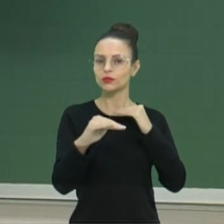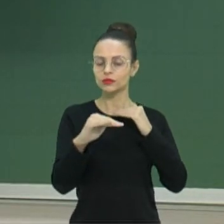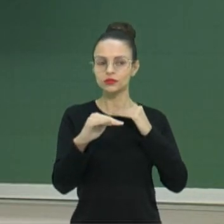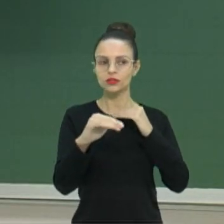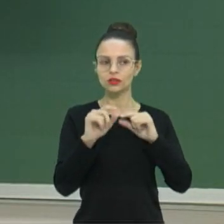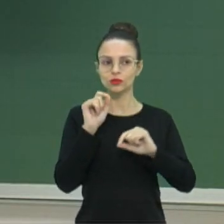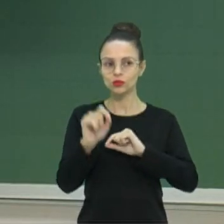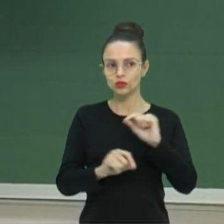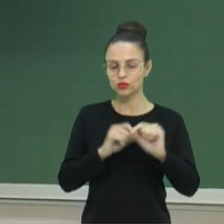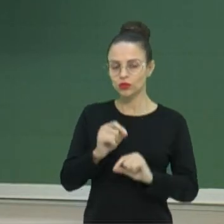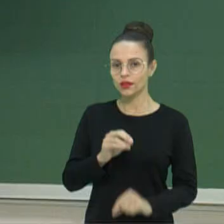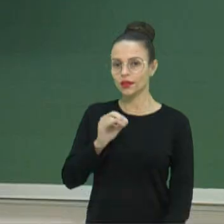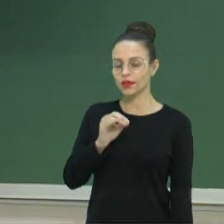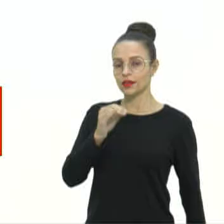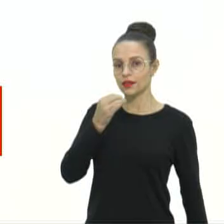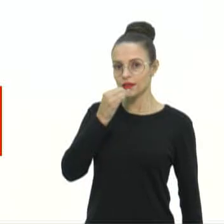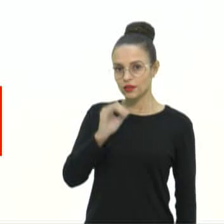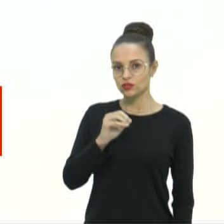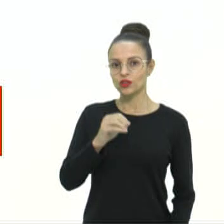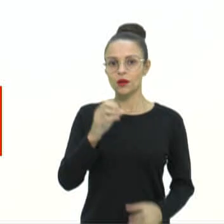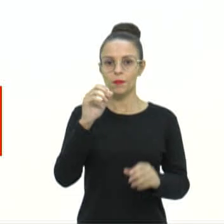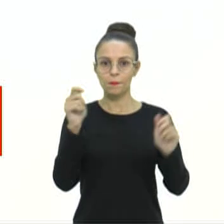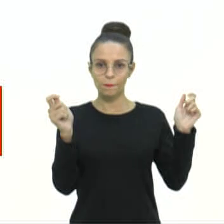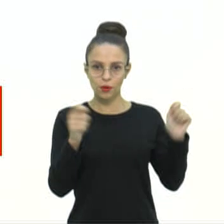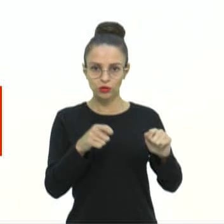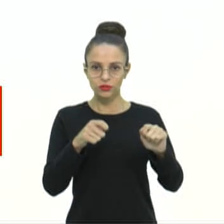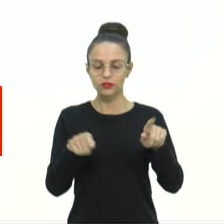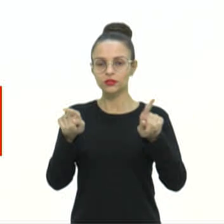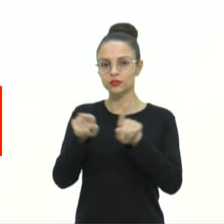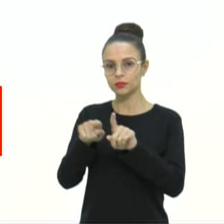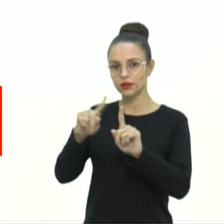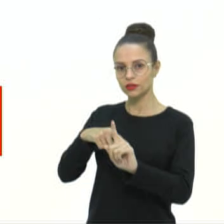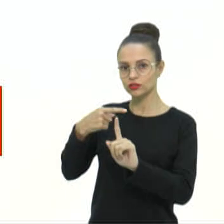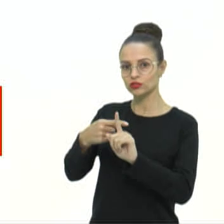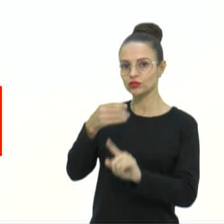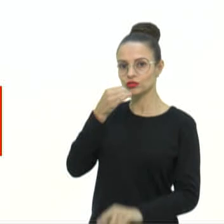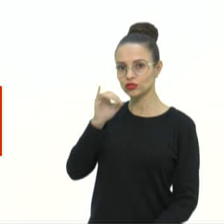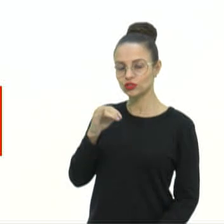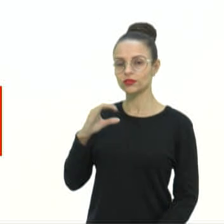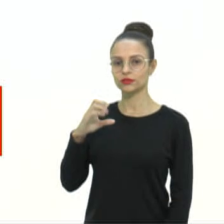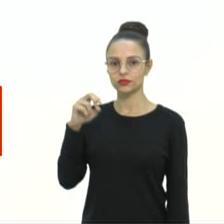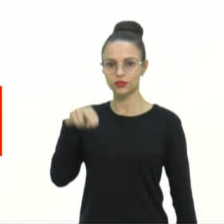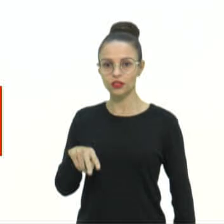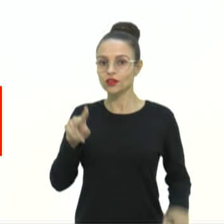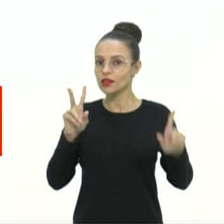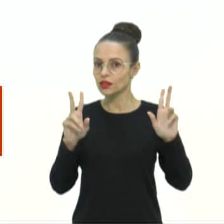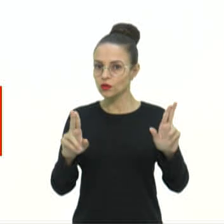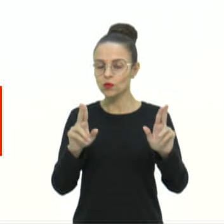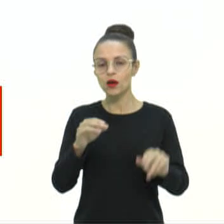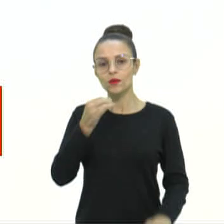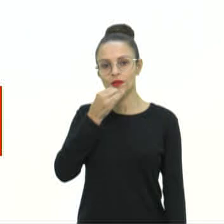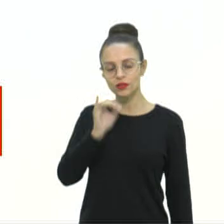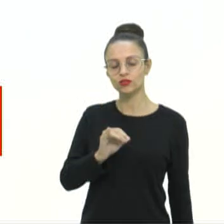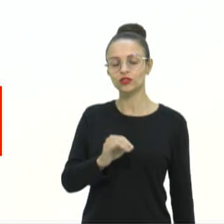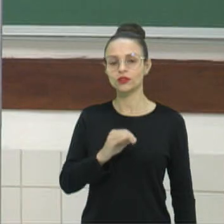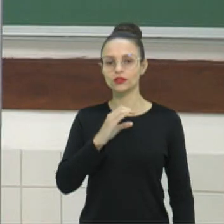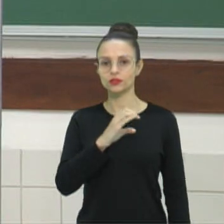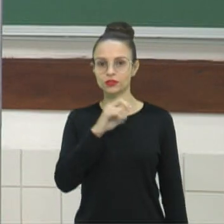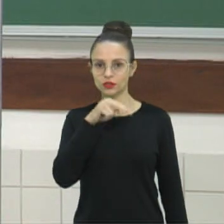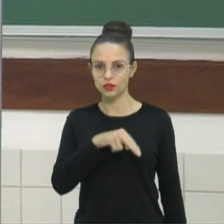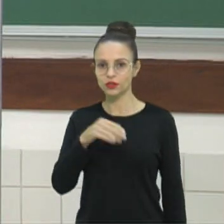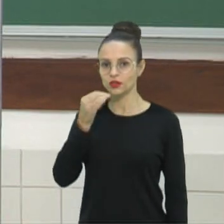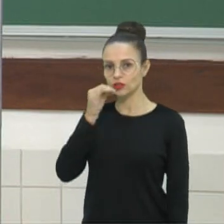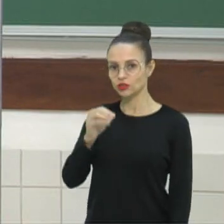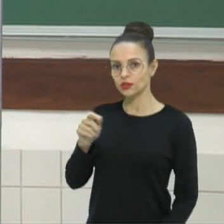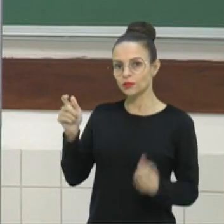das energias potenciais e cinética em um ponto é igual à energia potencial e cinética em